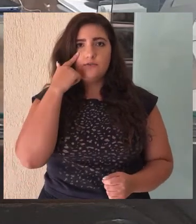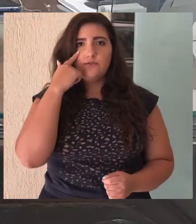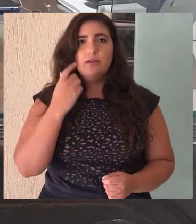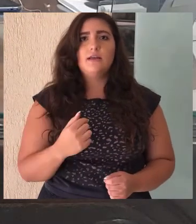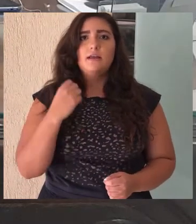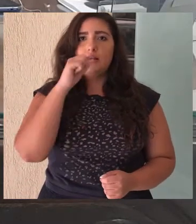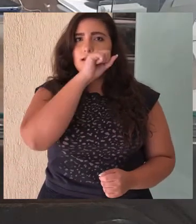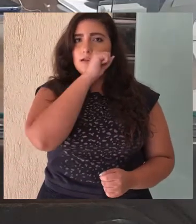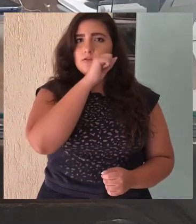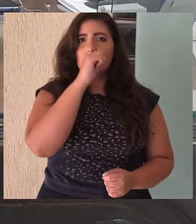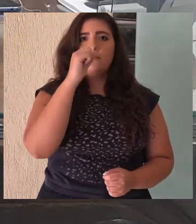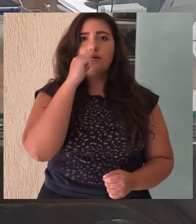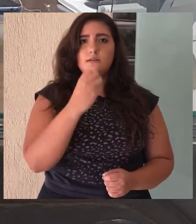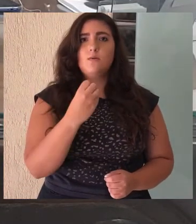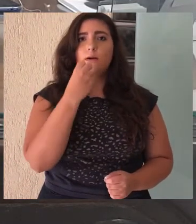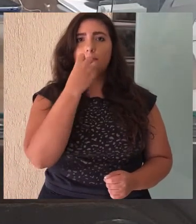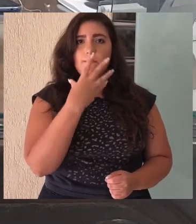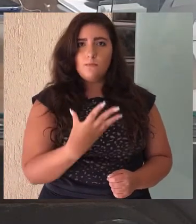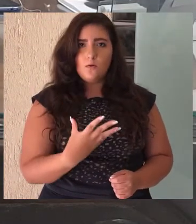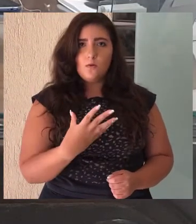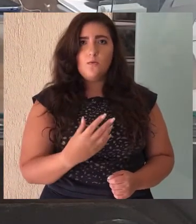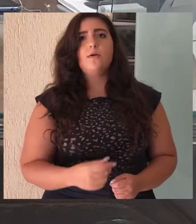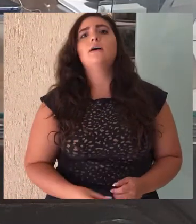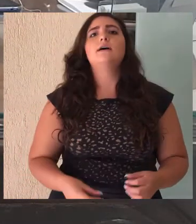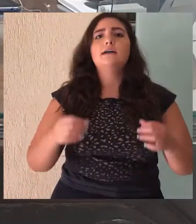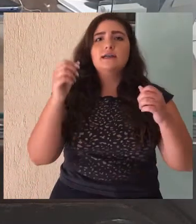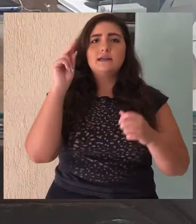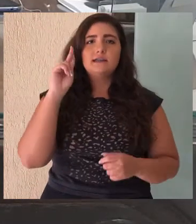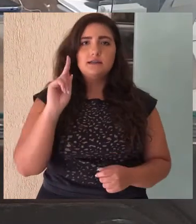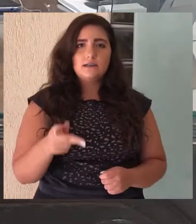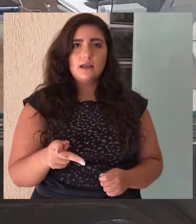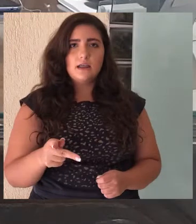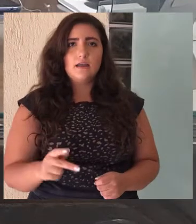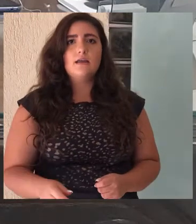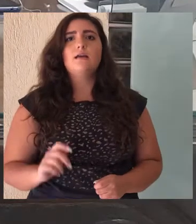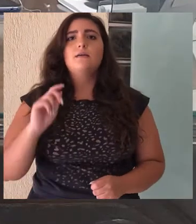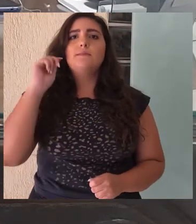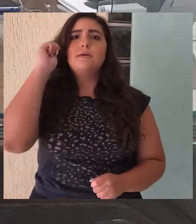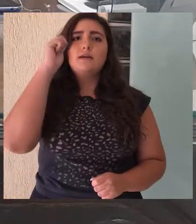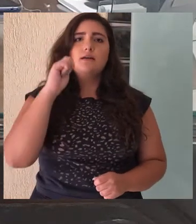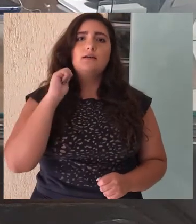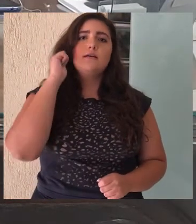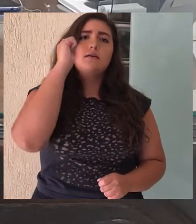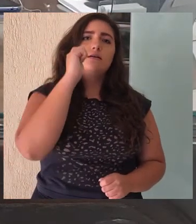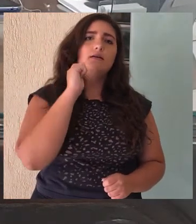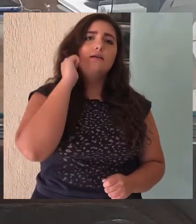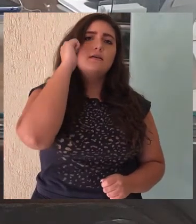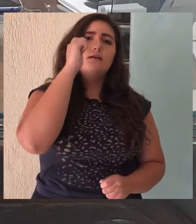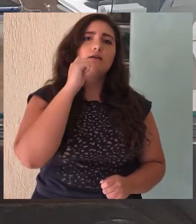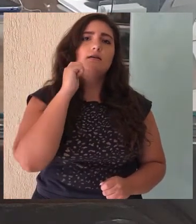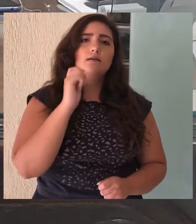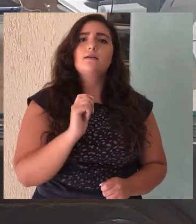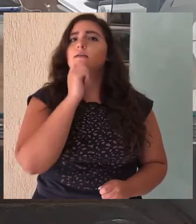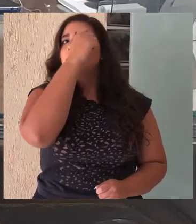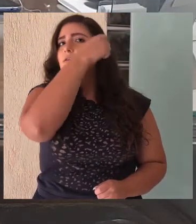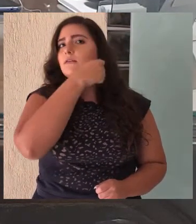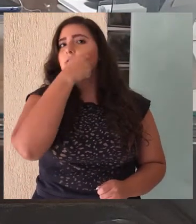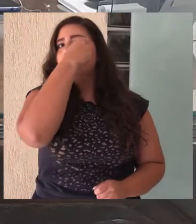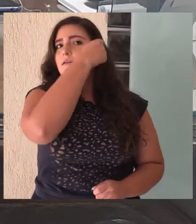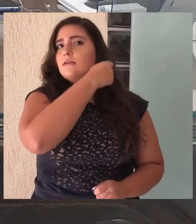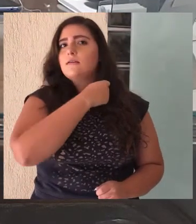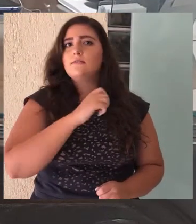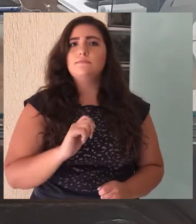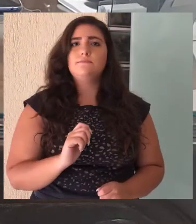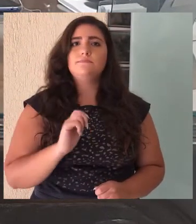você está escovando toda a superfície dental. Então, sempre você vai escovar em movimentos circulares da gengiva para o dente, nunca